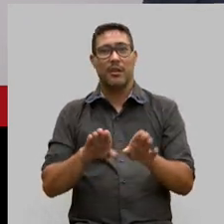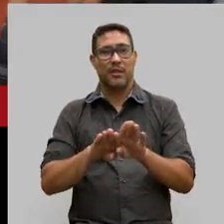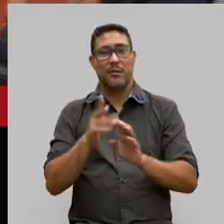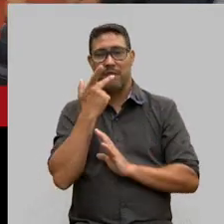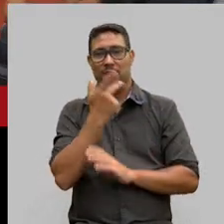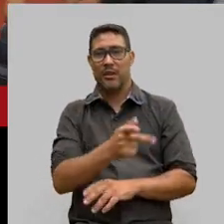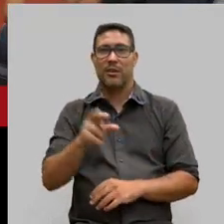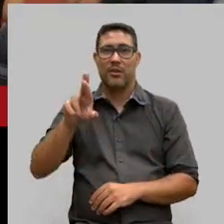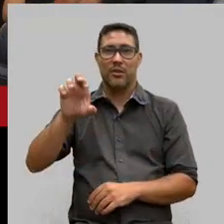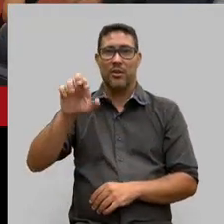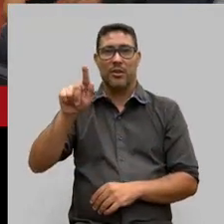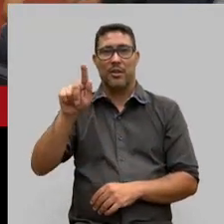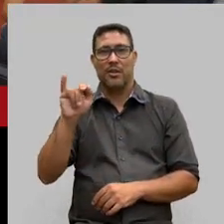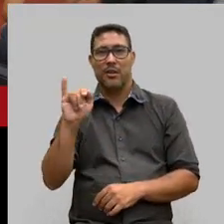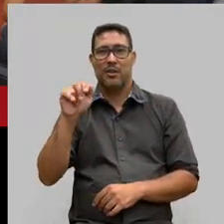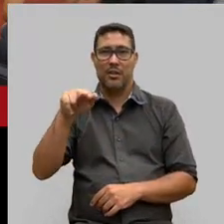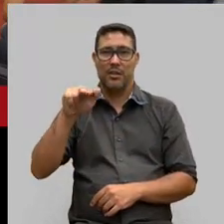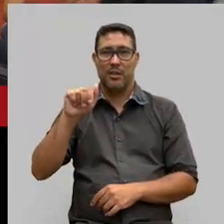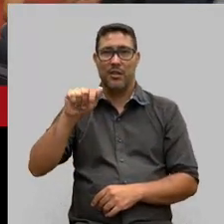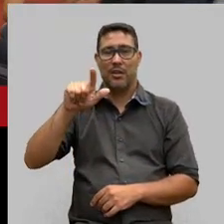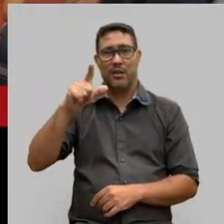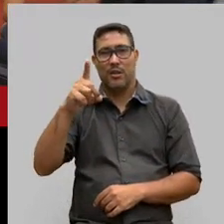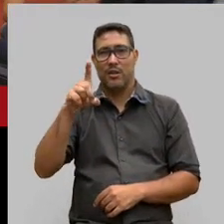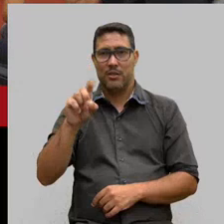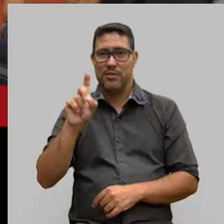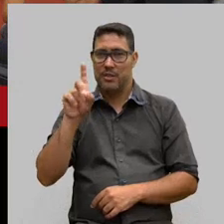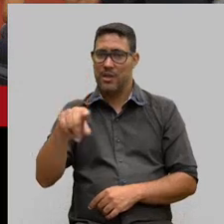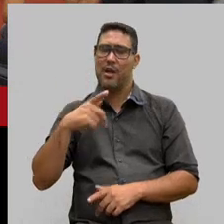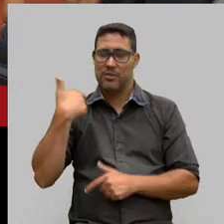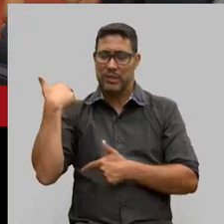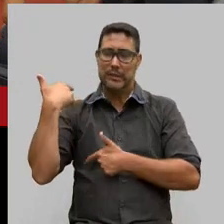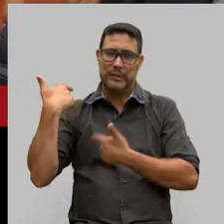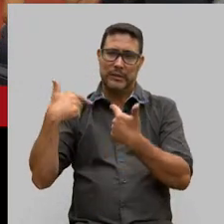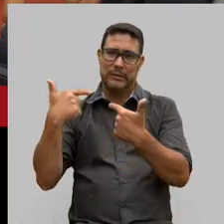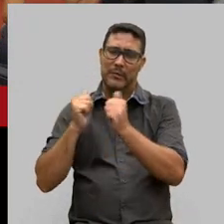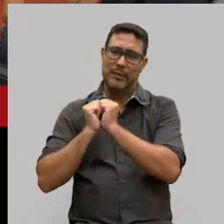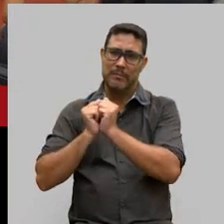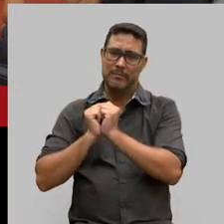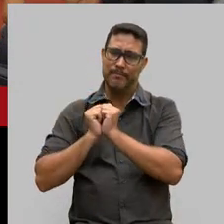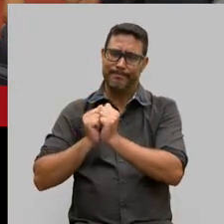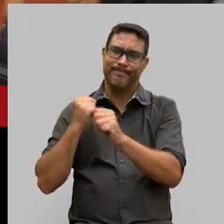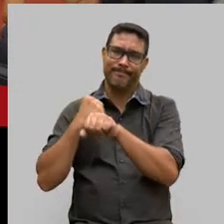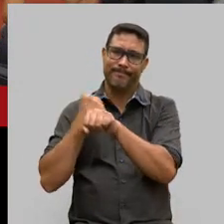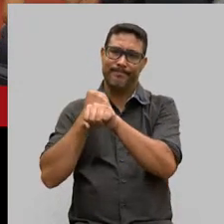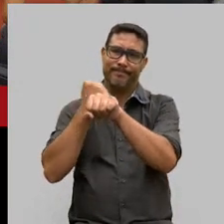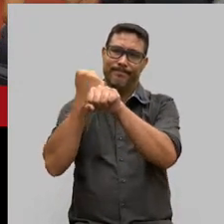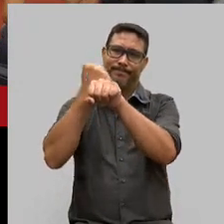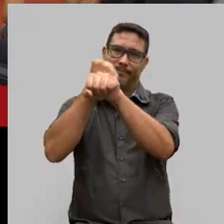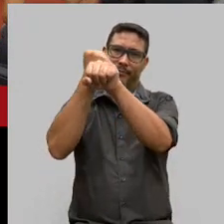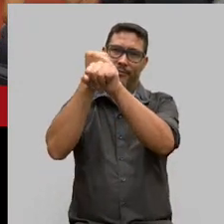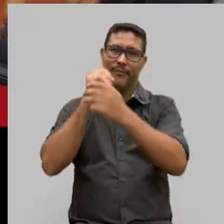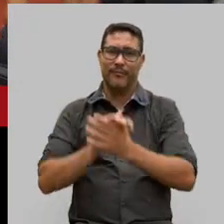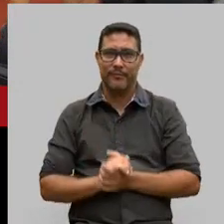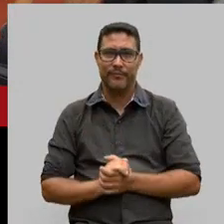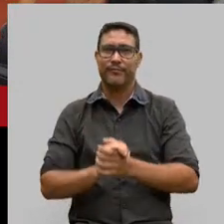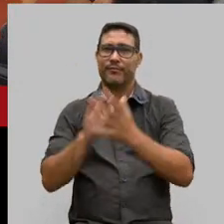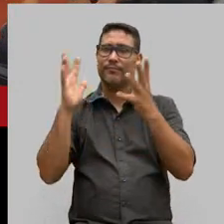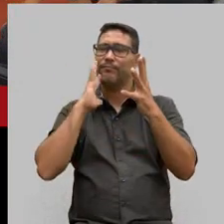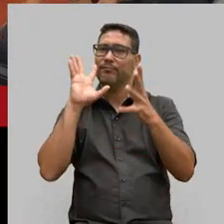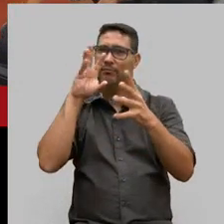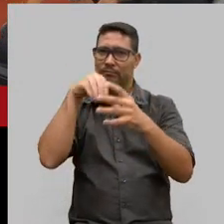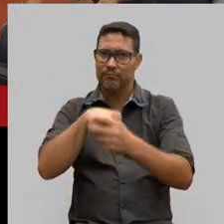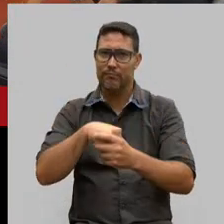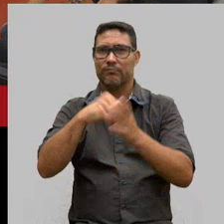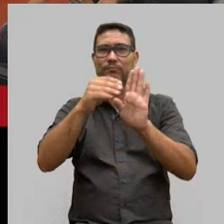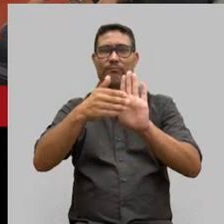um outro grande amigo parceiro temos longa data de caminhada e aí eu quando a gente começou né a emergir na paa